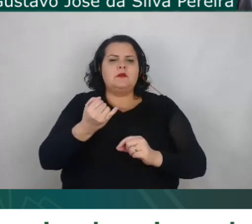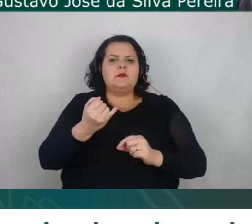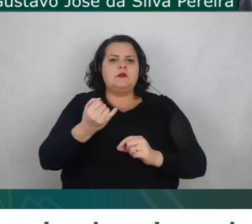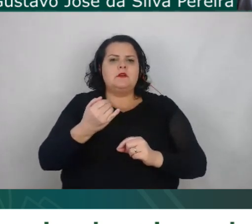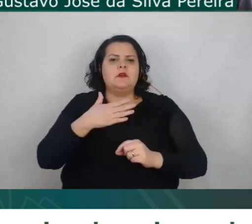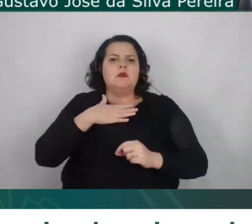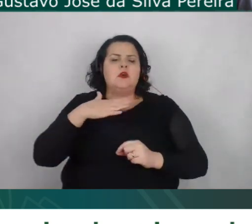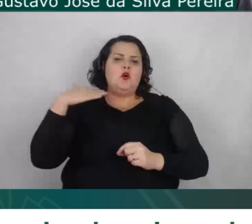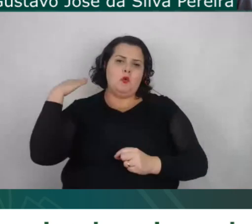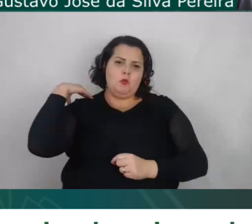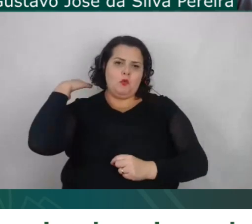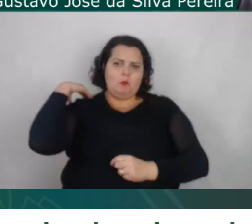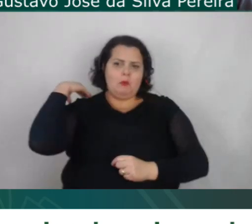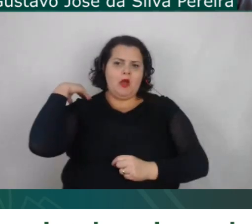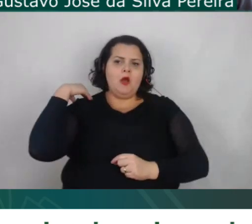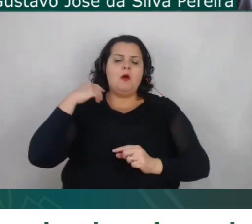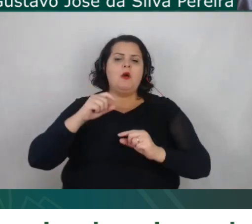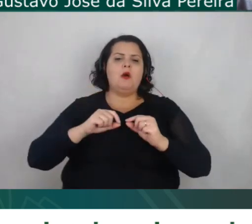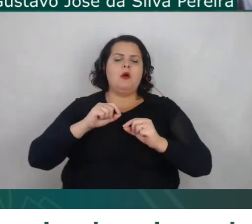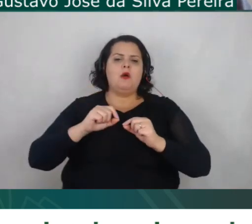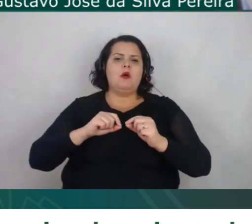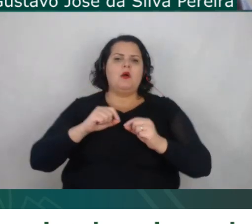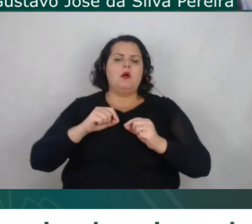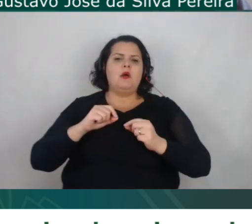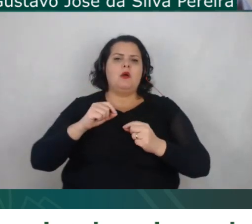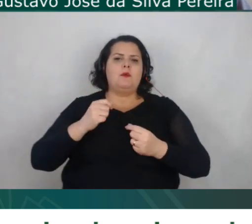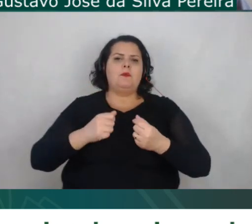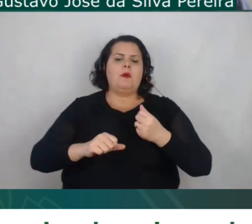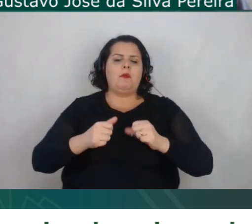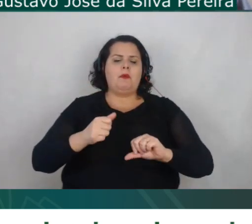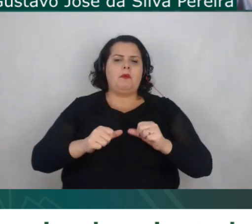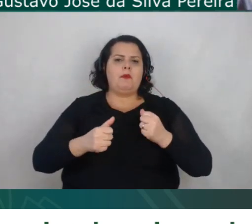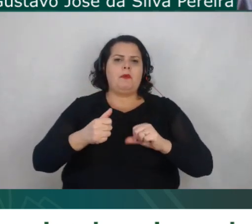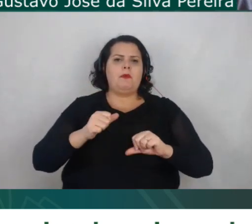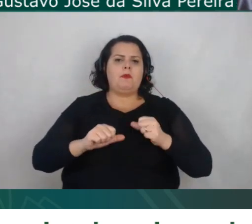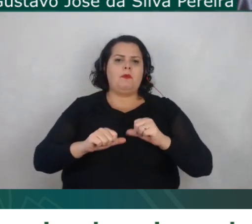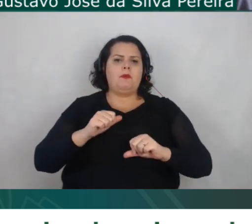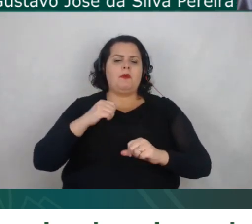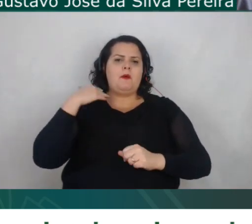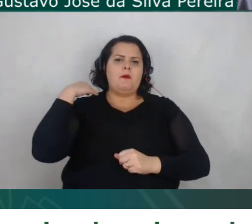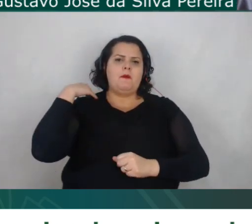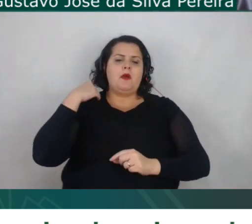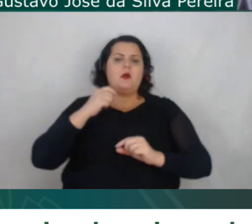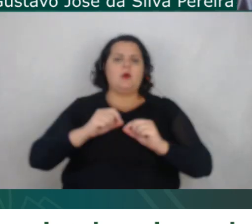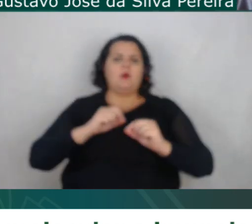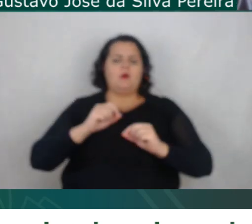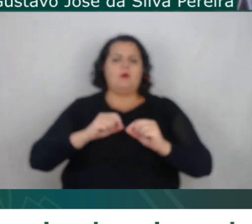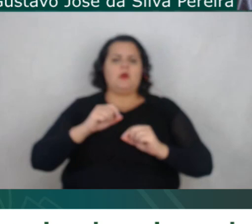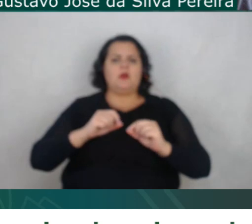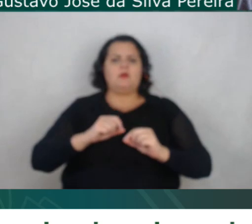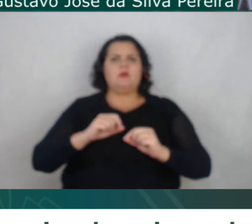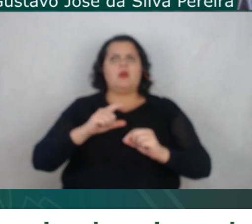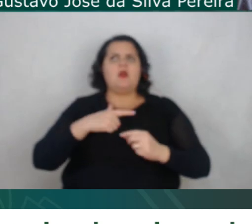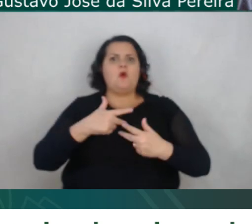de sequela pulmonar nos pacientes que curam da Covid. Obrigada.